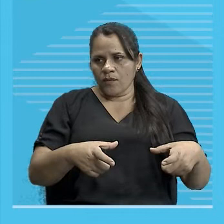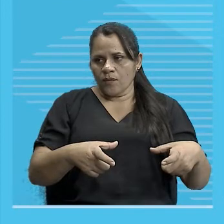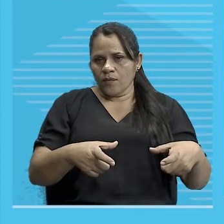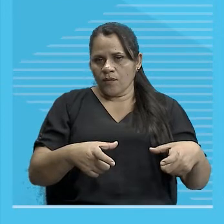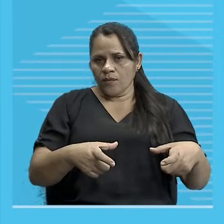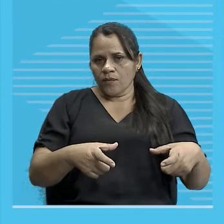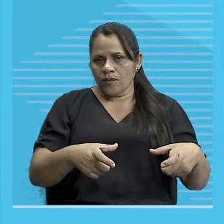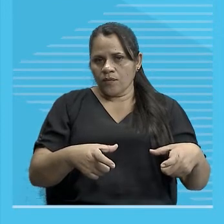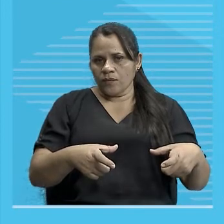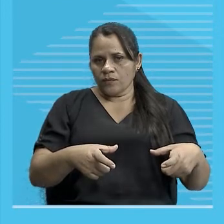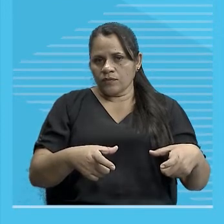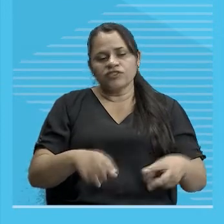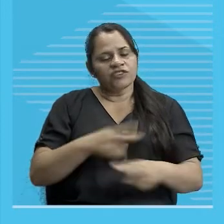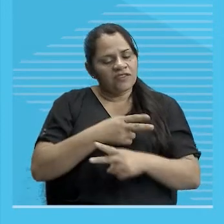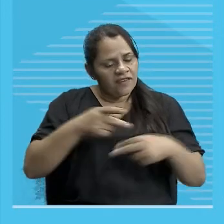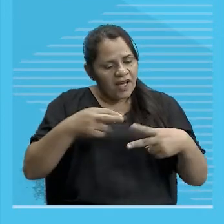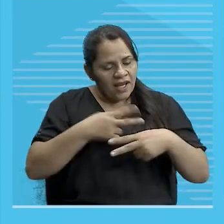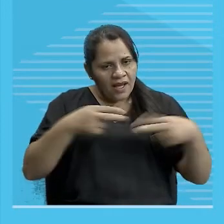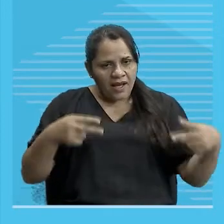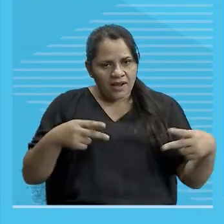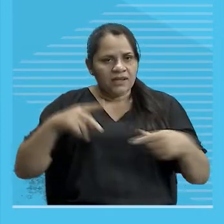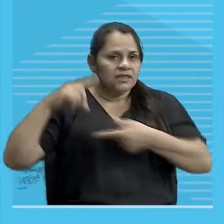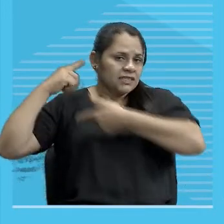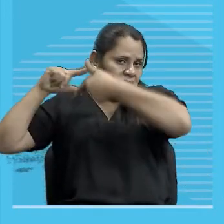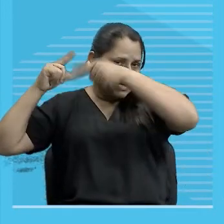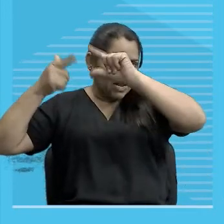de muitas tradições.